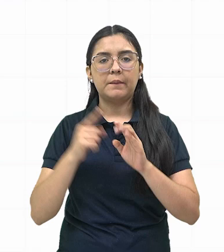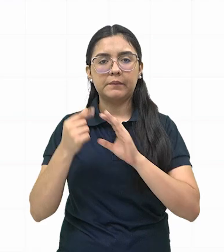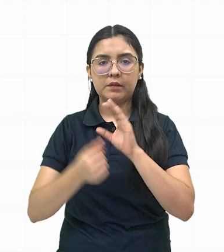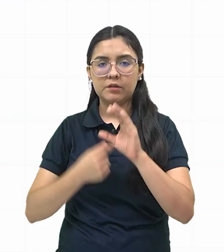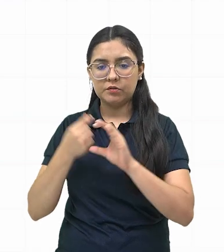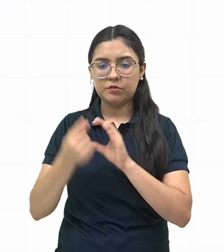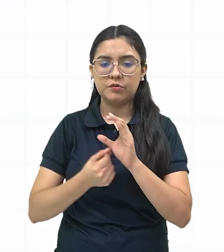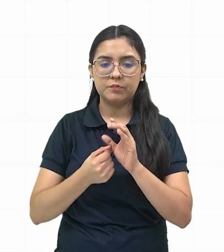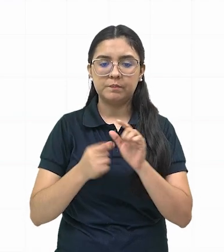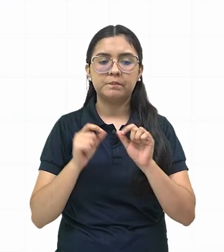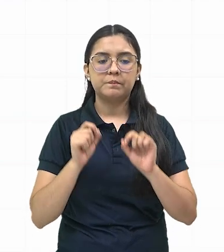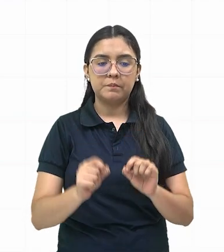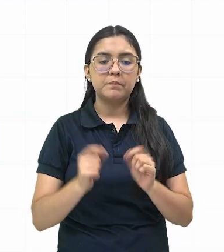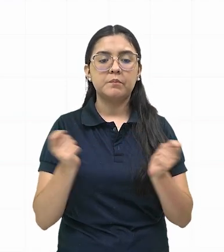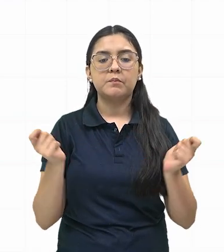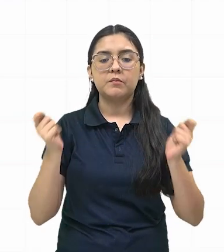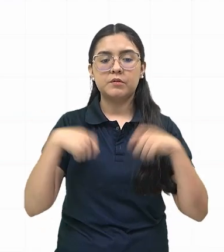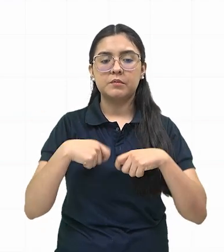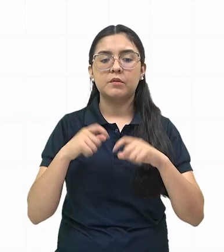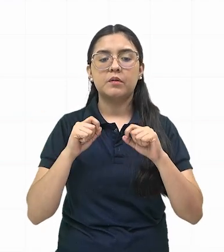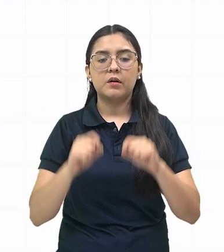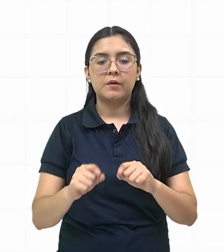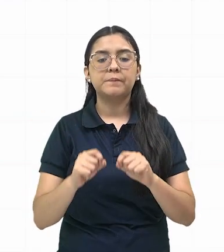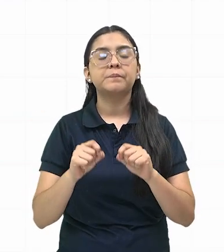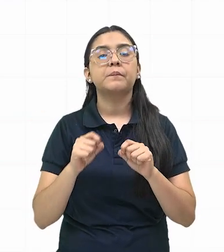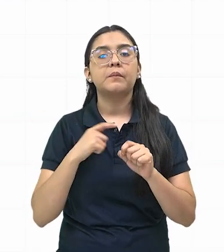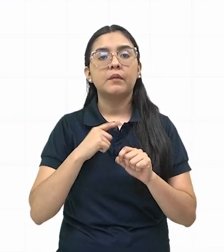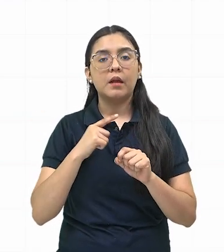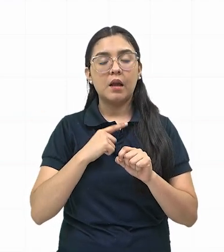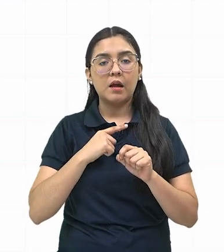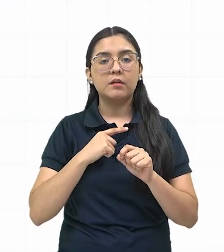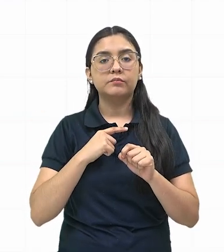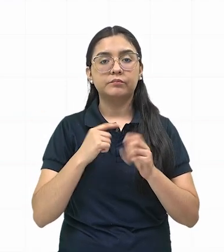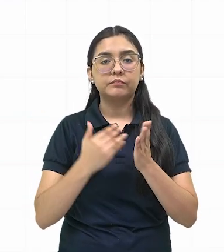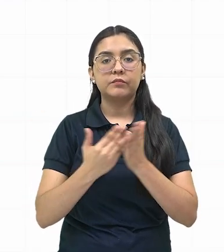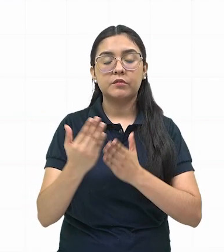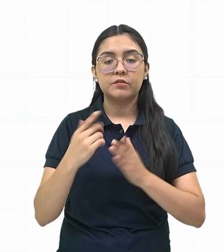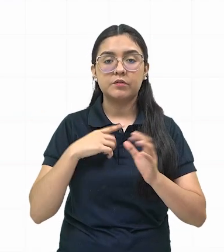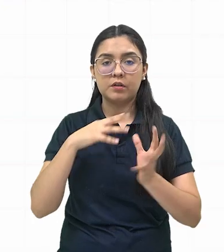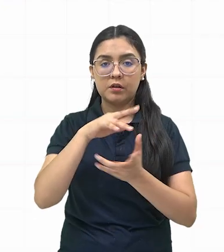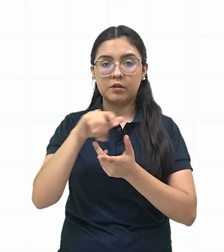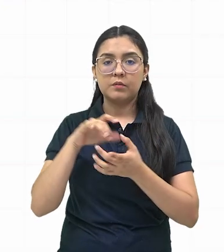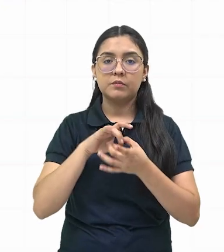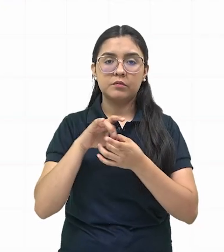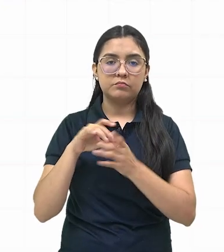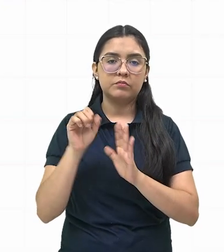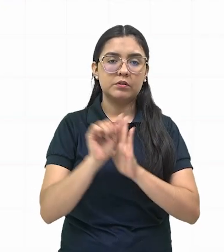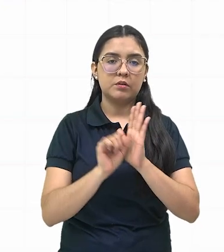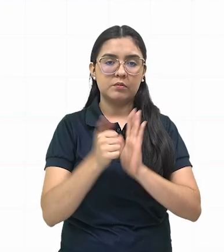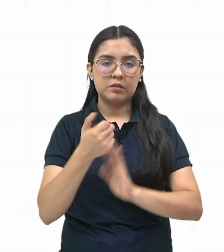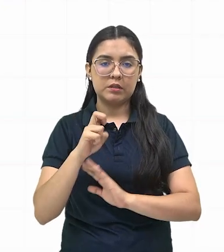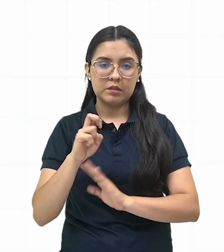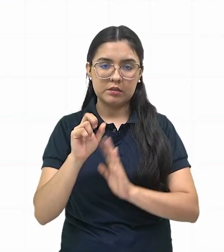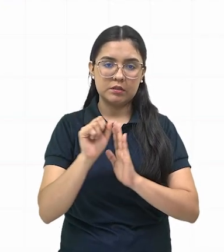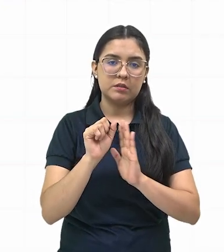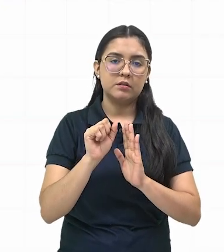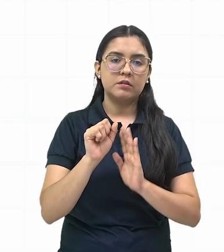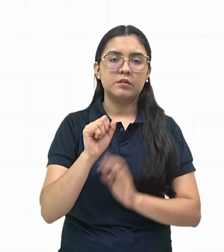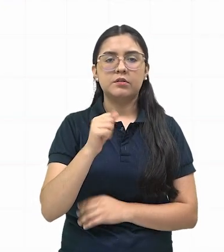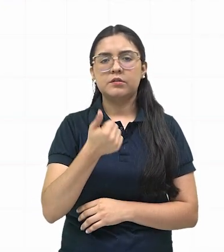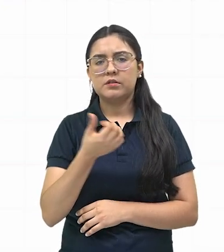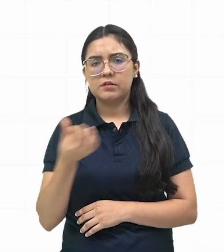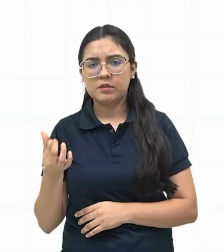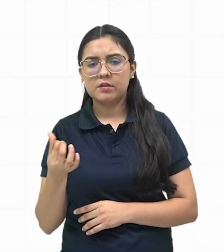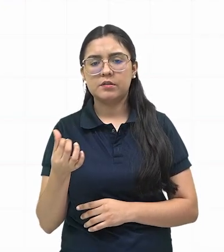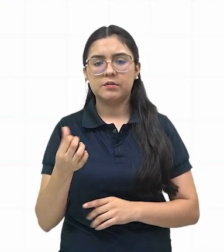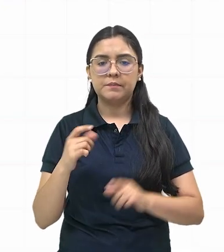a consolidação da globalização. Então, ela surge lá no século XV, século XVI, ela ganha força